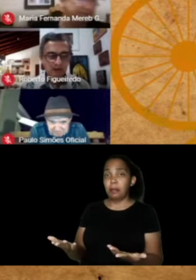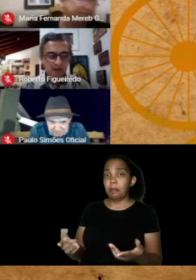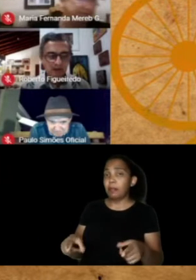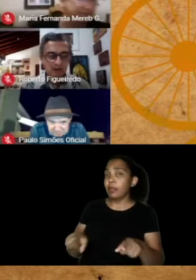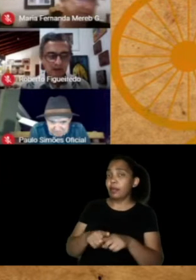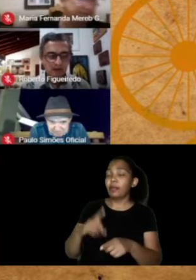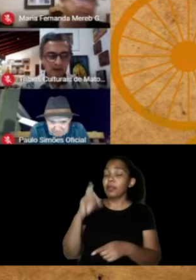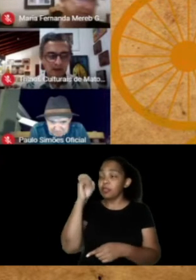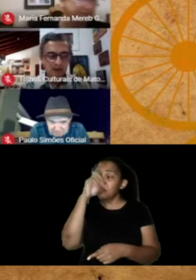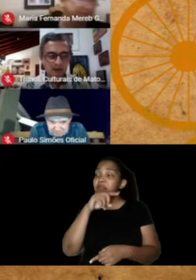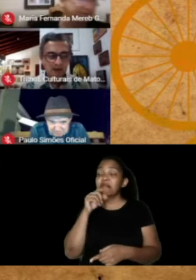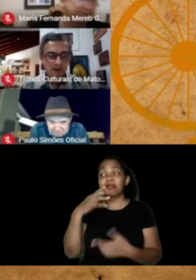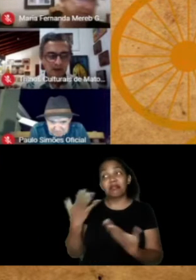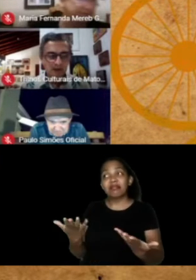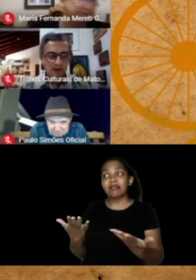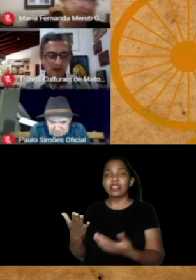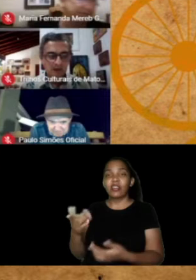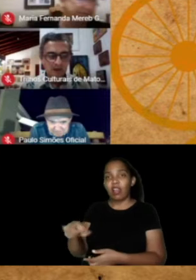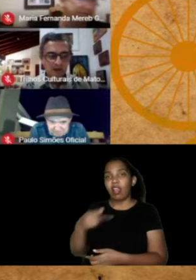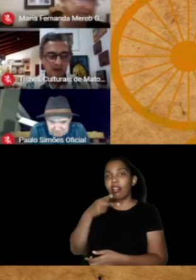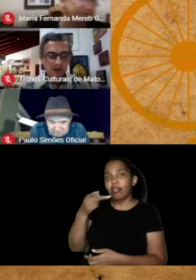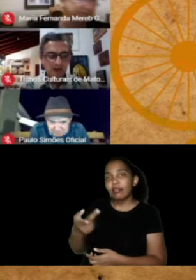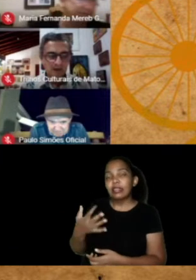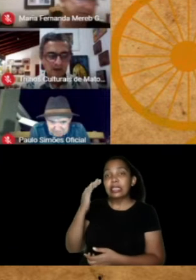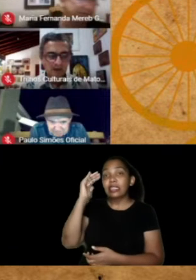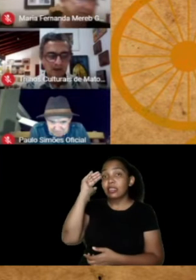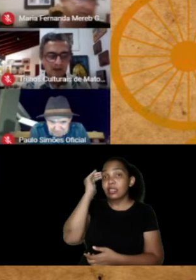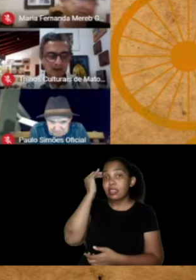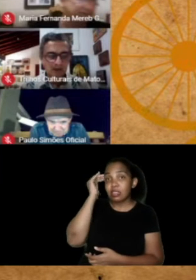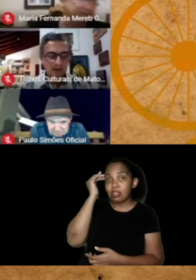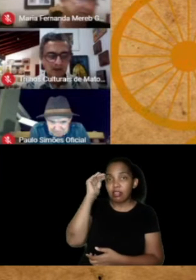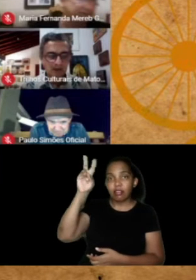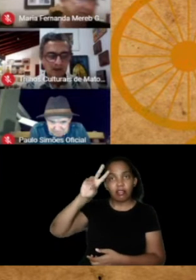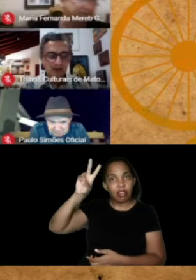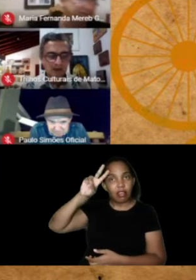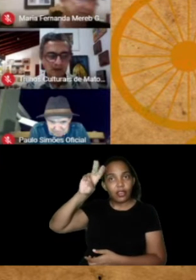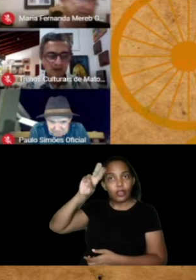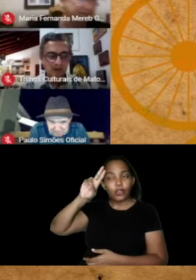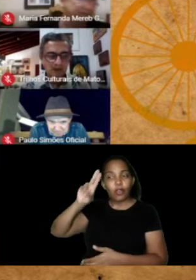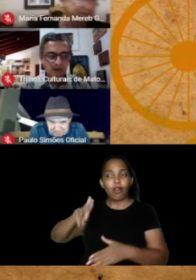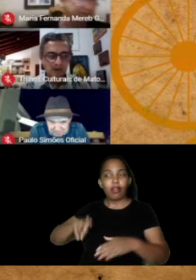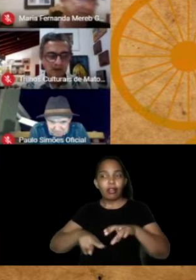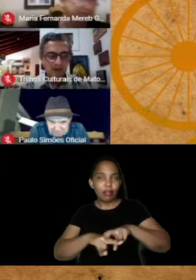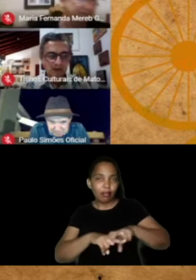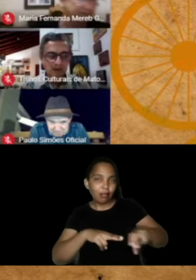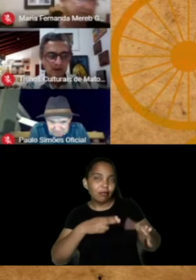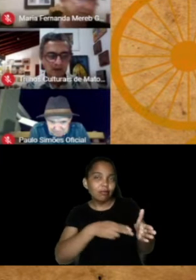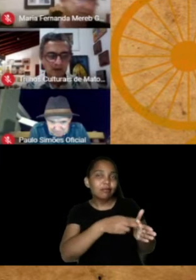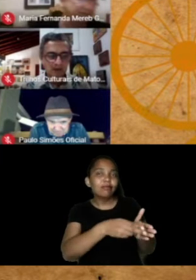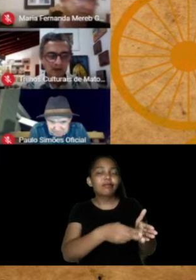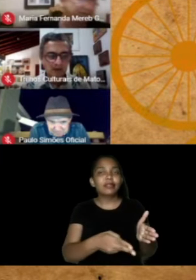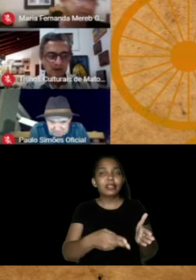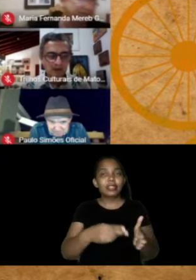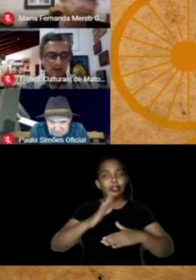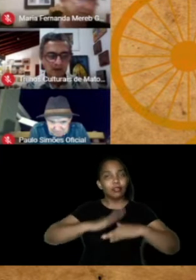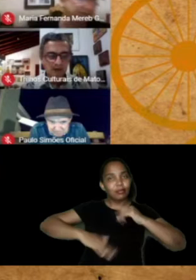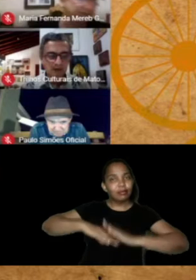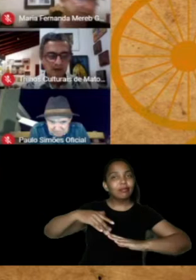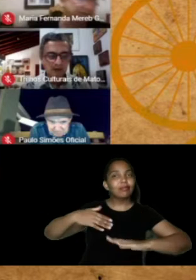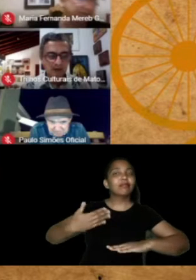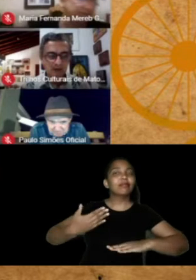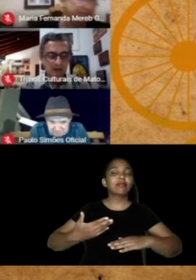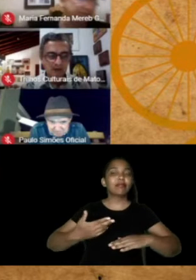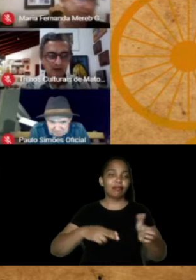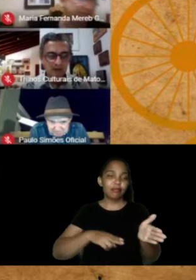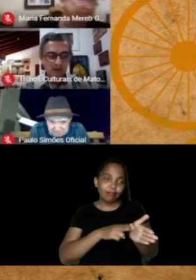né? Entender a história da Noroeste, pelos ferroviários, certo? Enquanto nós não tivermos